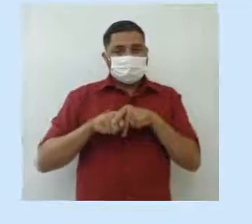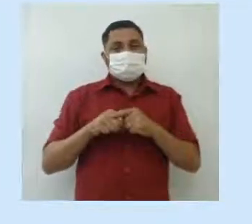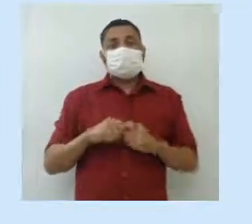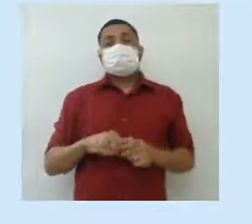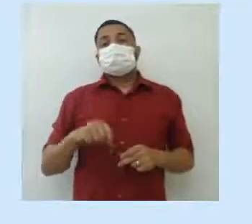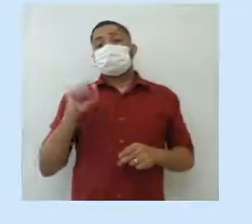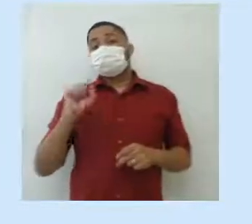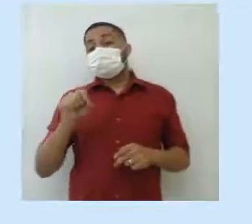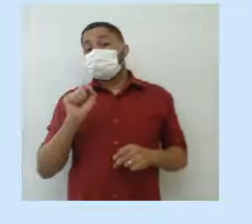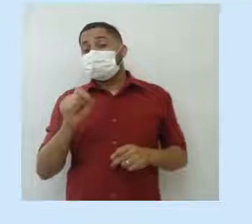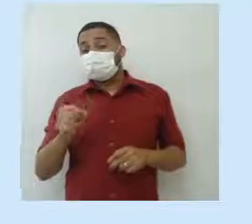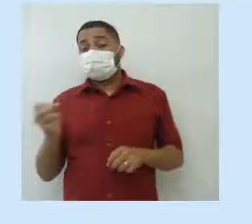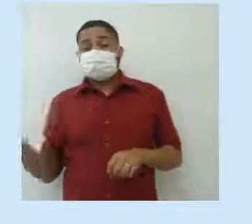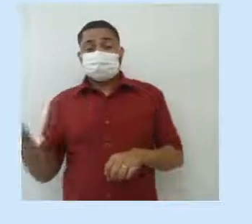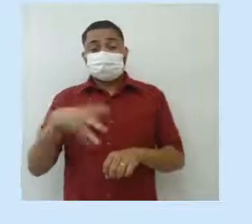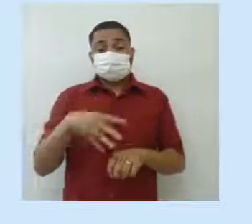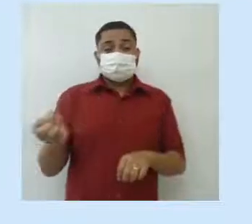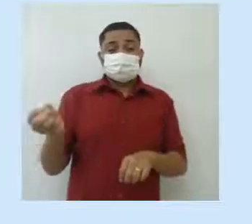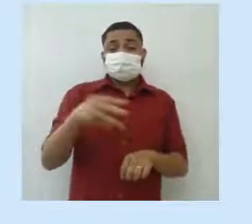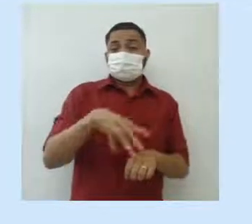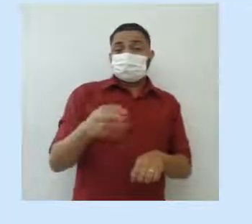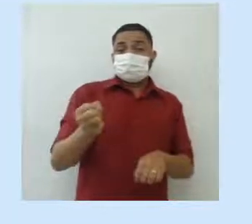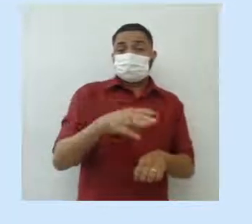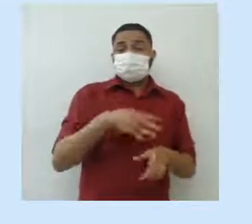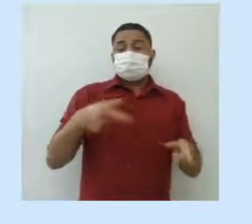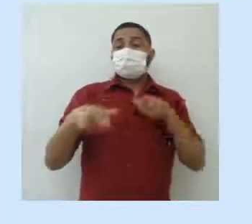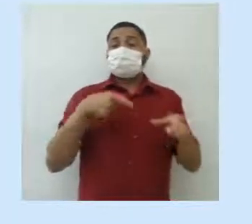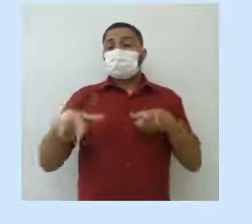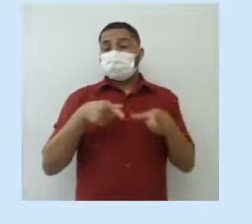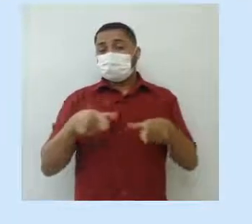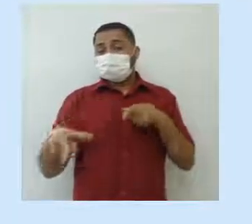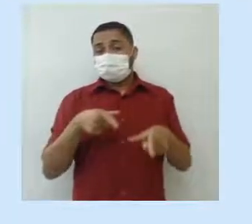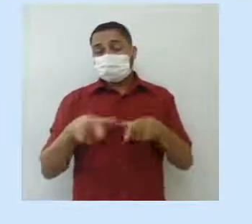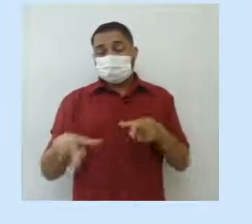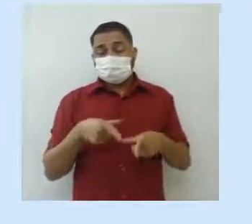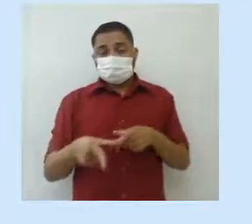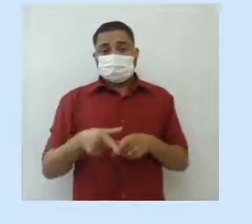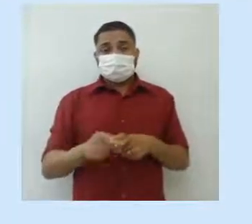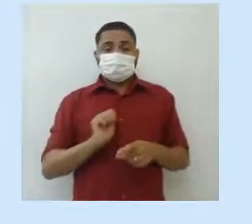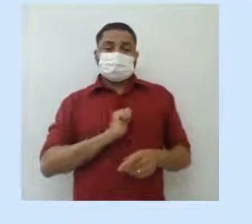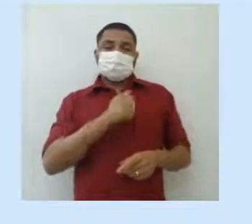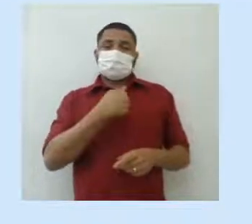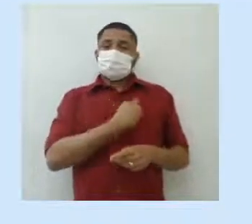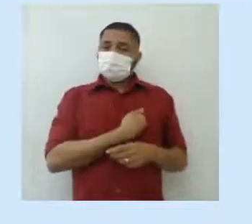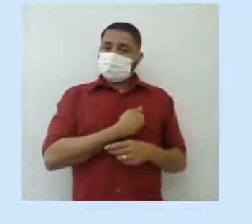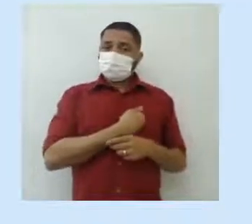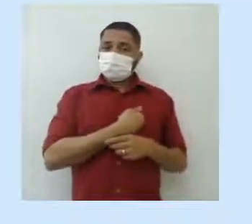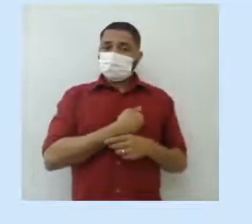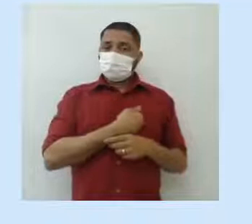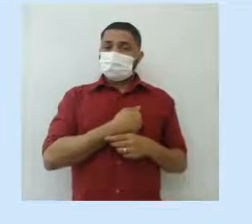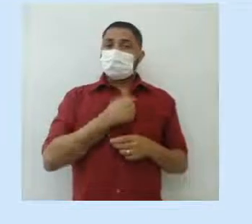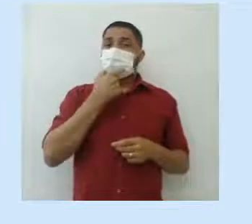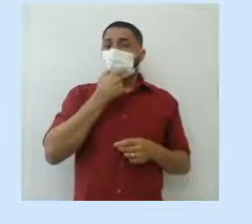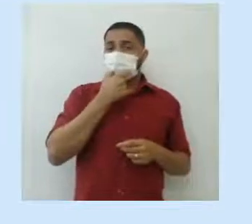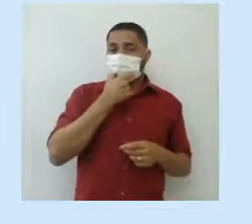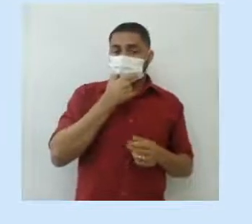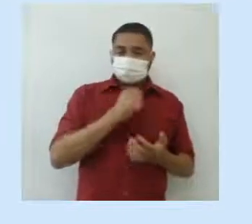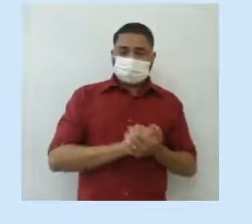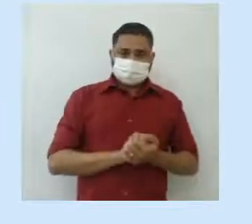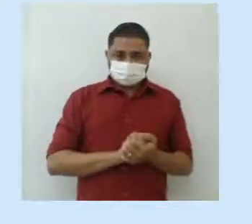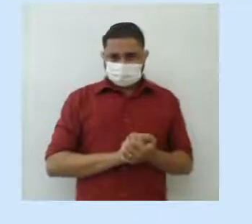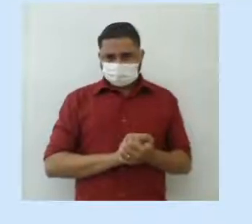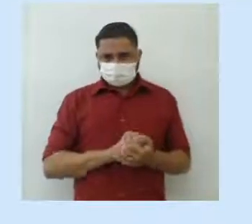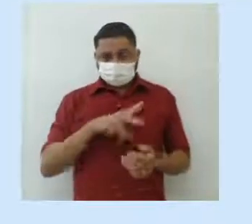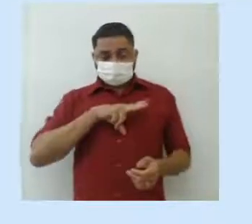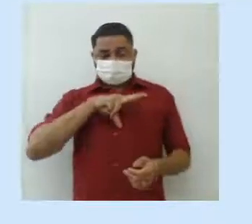que abasteciam, né, o trabalho para os espanhóis, para os ingleses, para